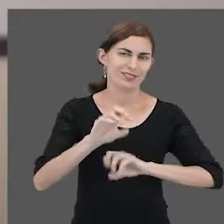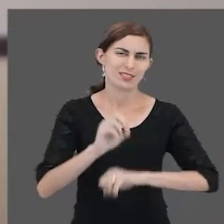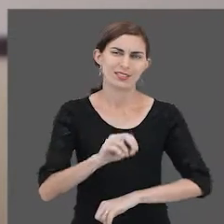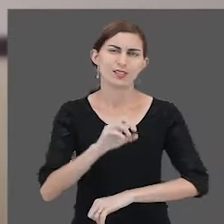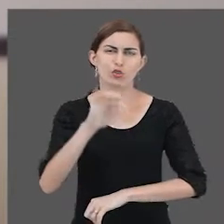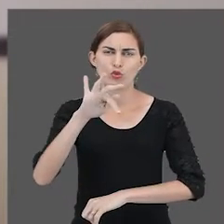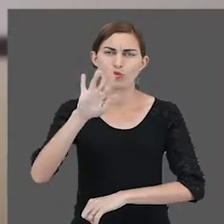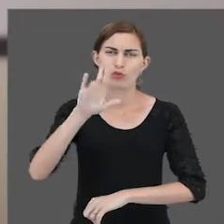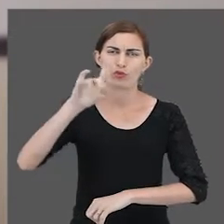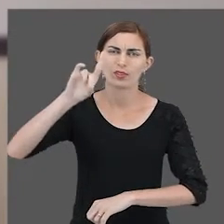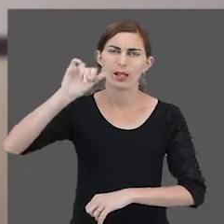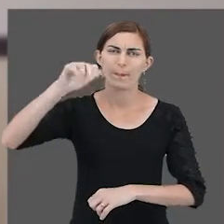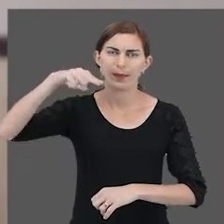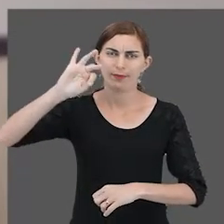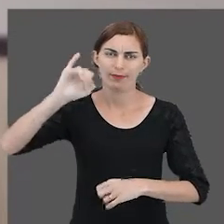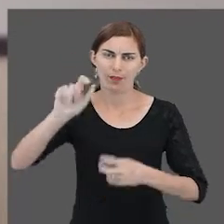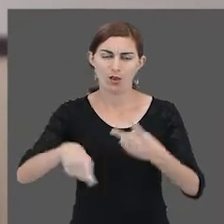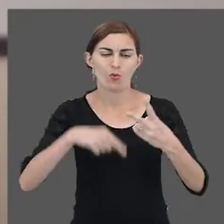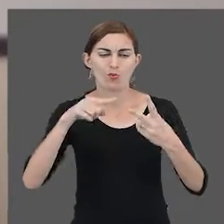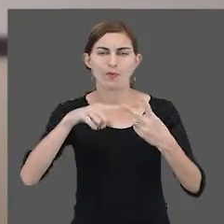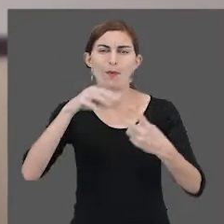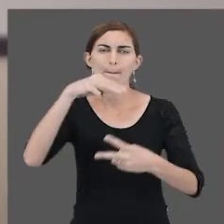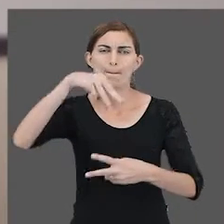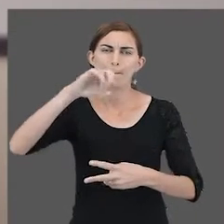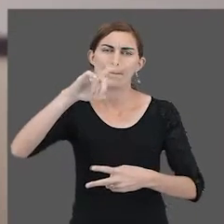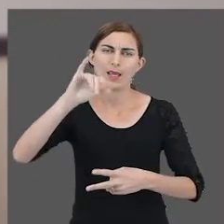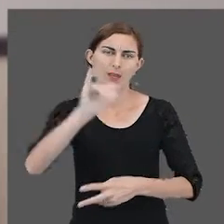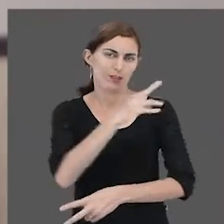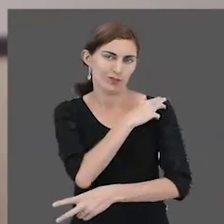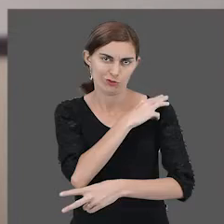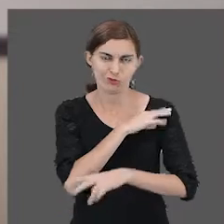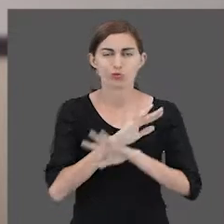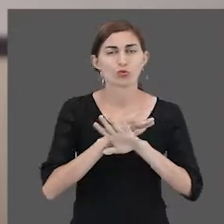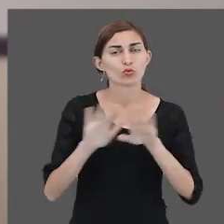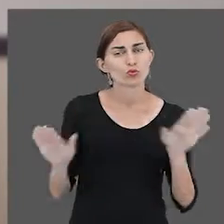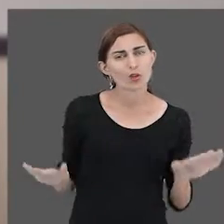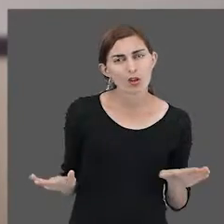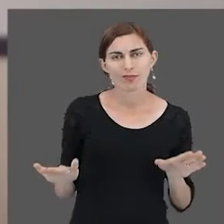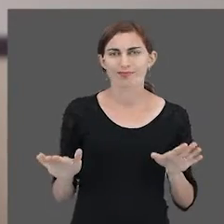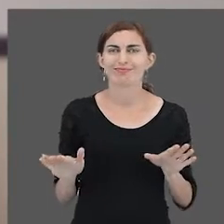no ensino fundamental e no ensino médio. Para o município, só pode ser